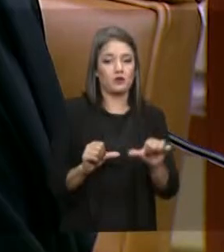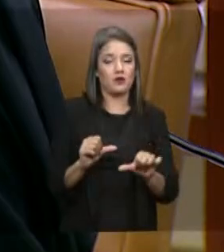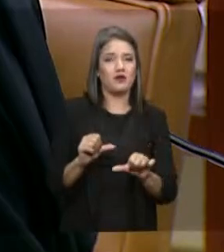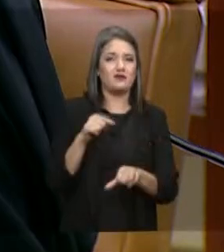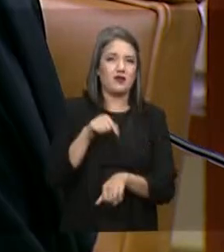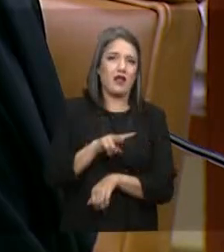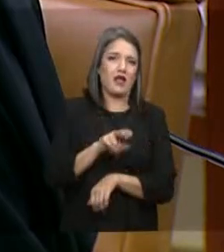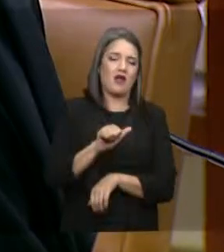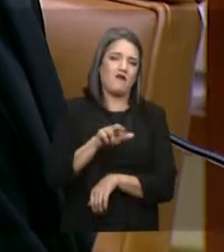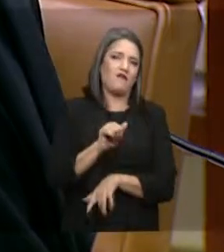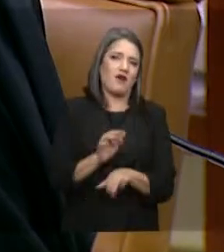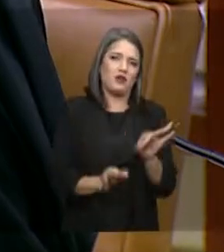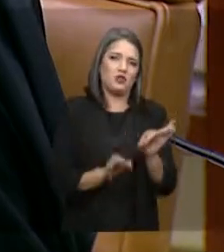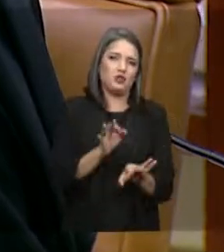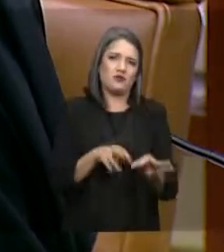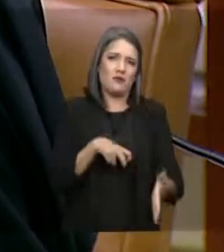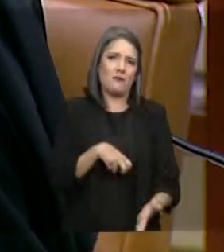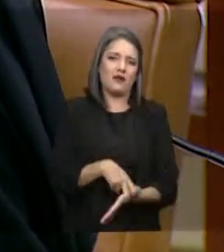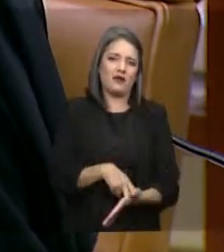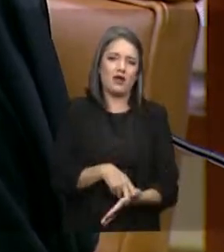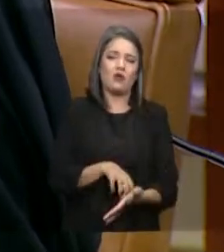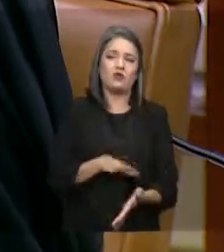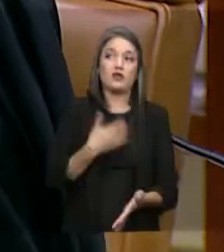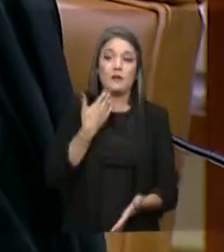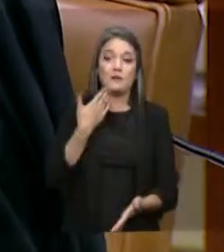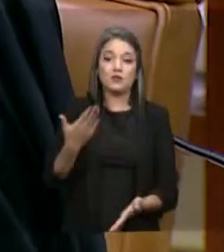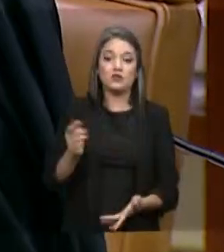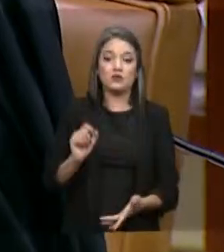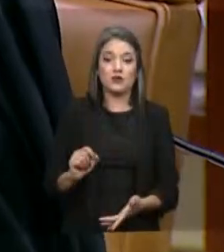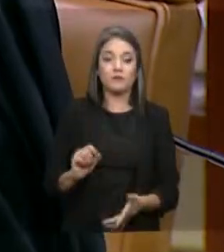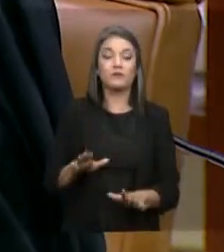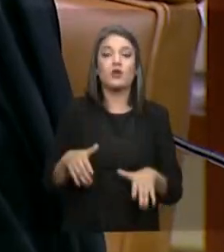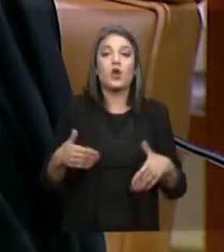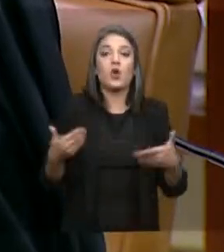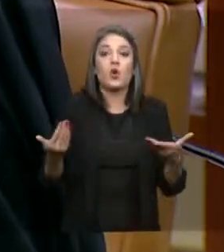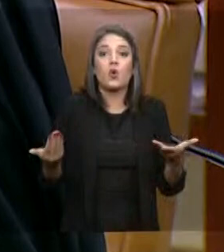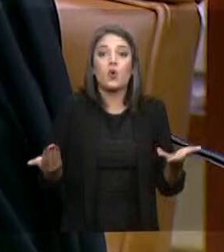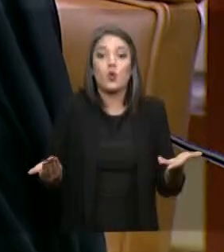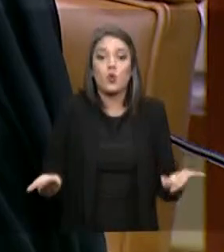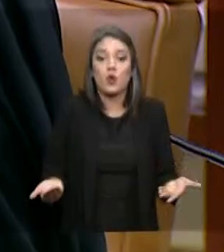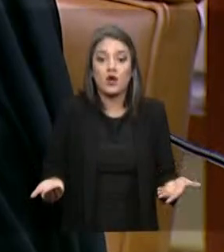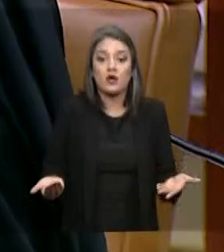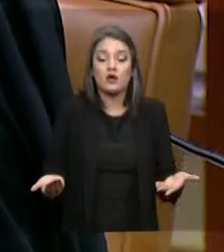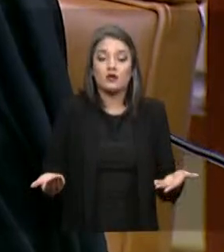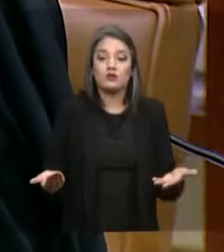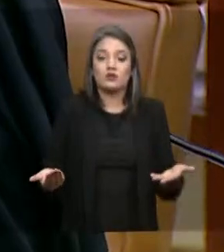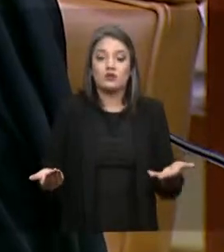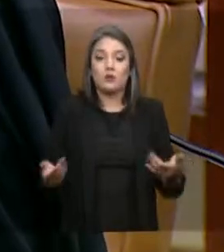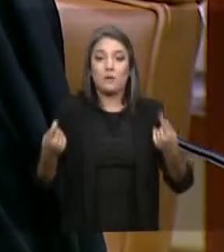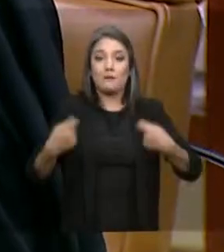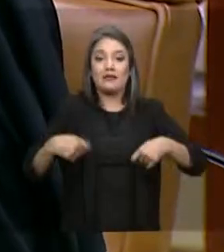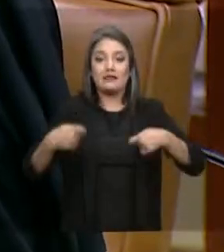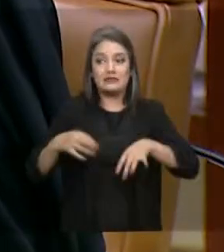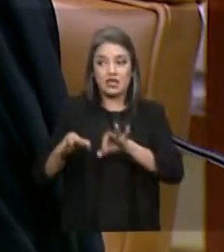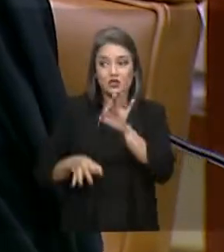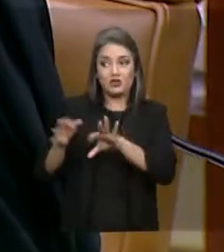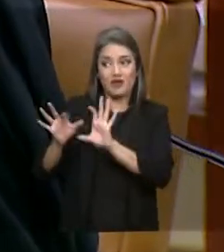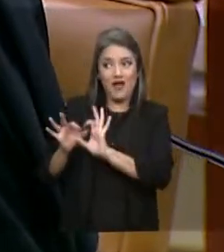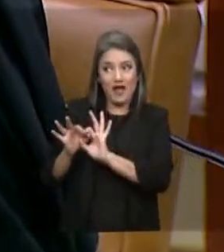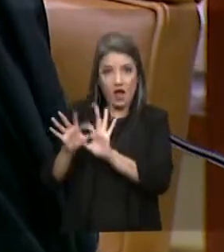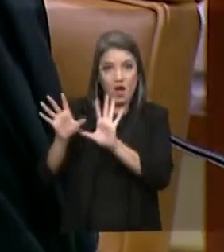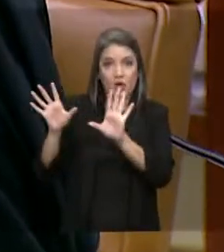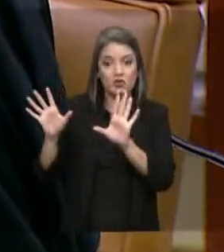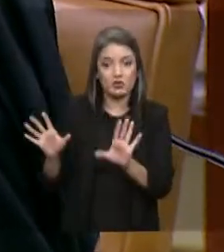Vara de Execuções Penais solicitou ao gabinete corretamente nas hipóteses onde haja necessidade de autorização judicial